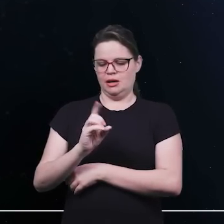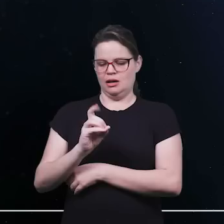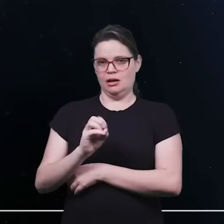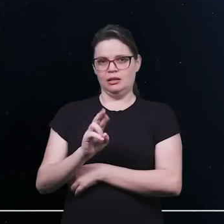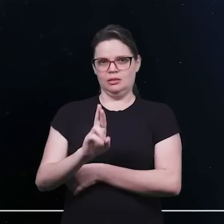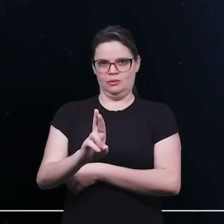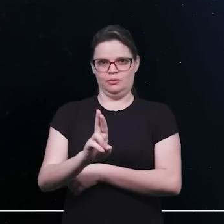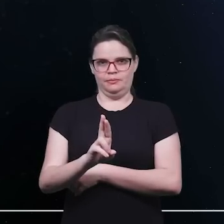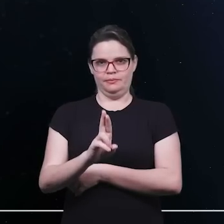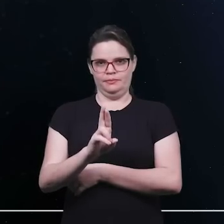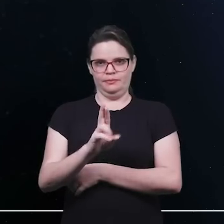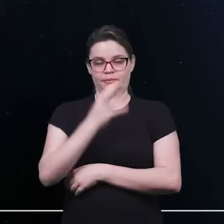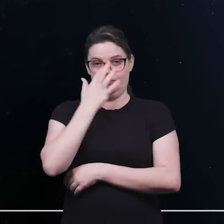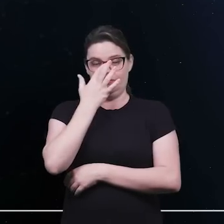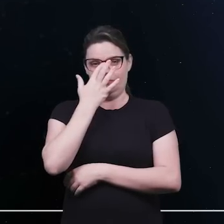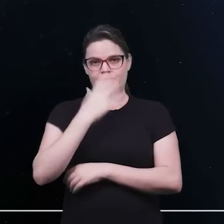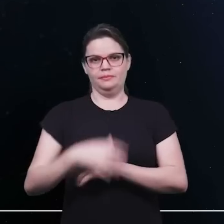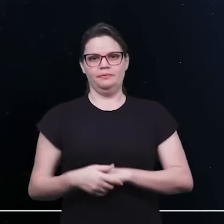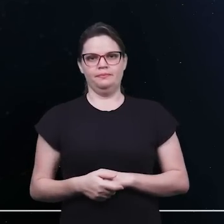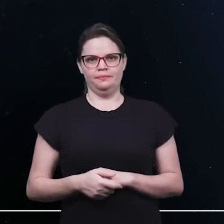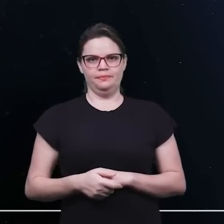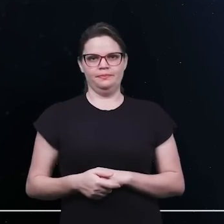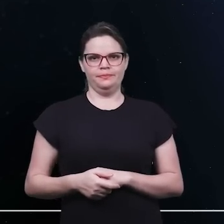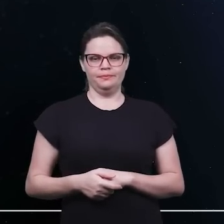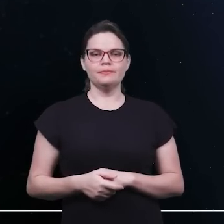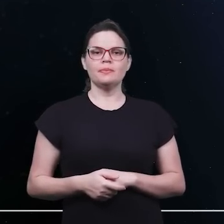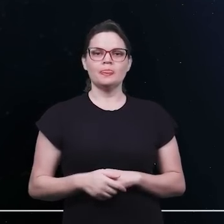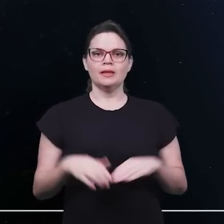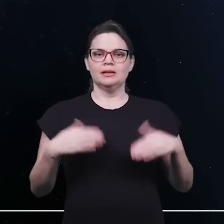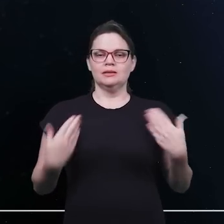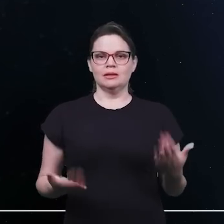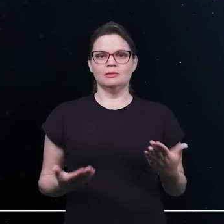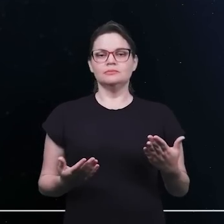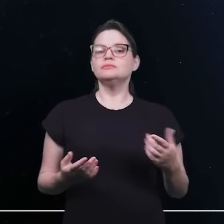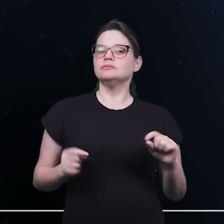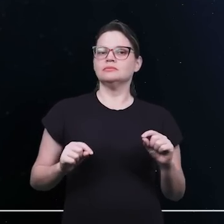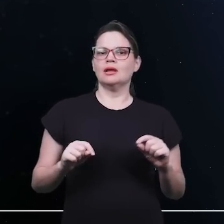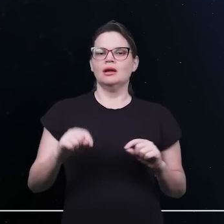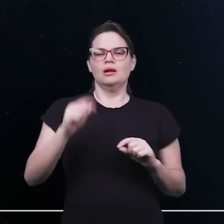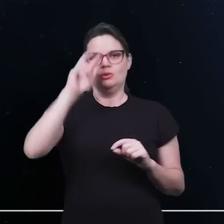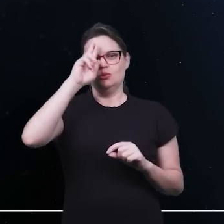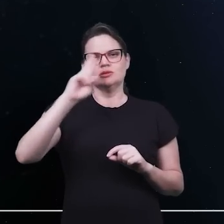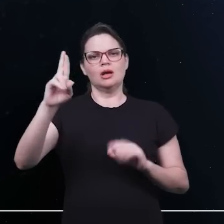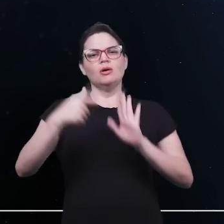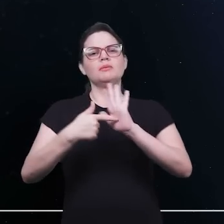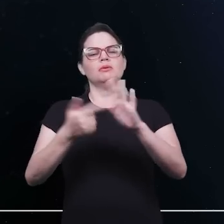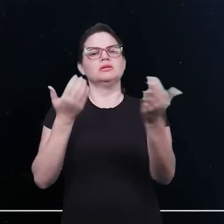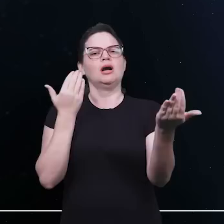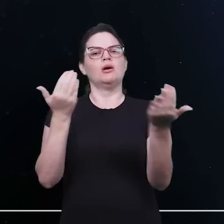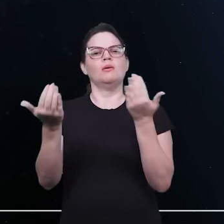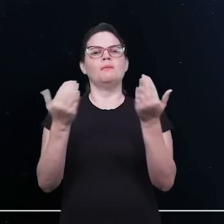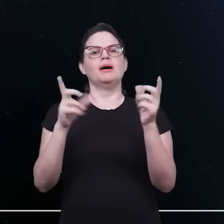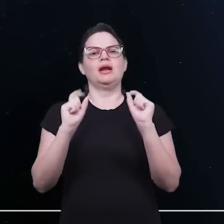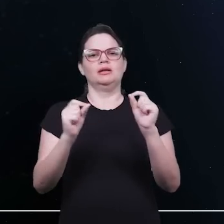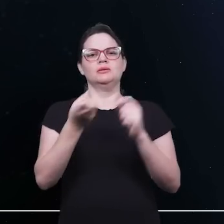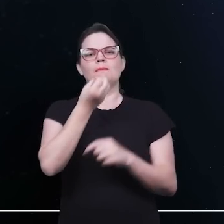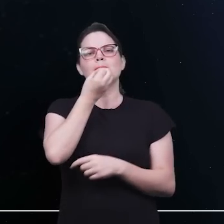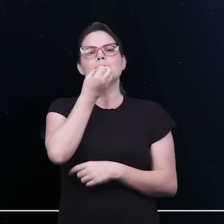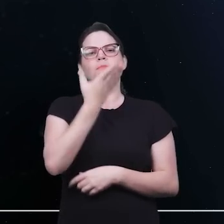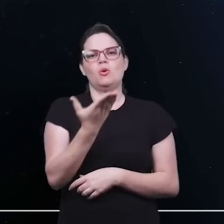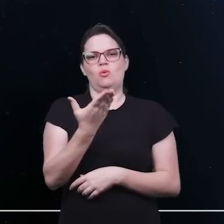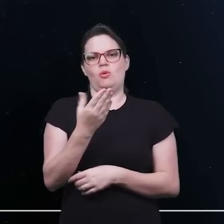semeia boa semente no seu campo. Júlio, trace um paralelo da